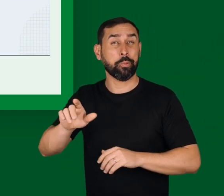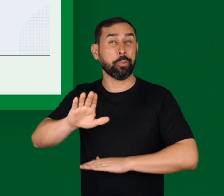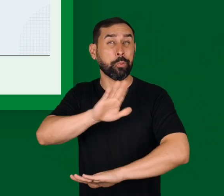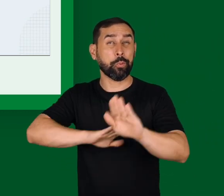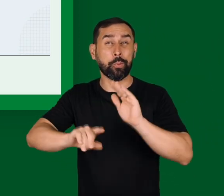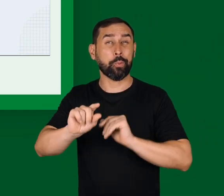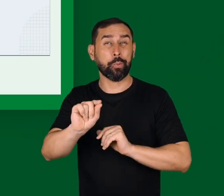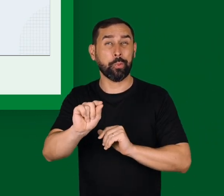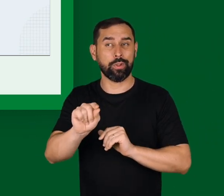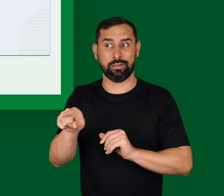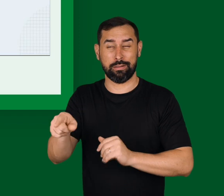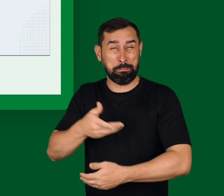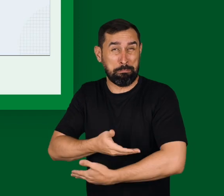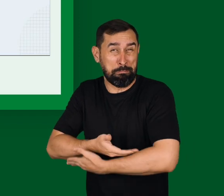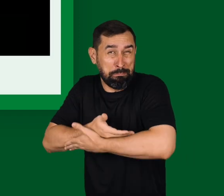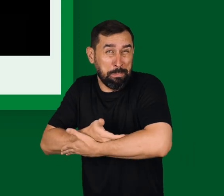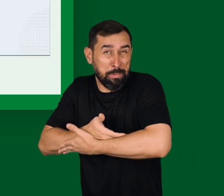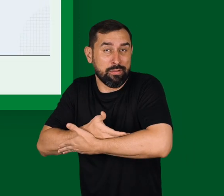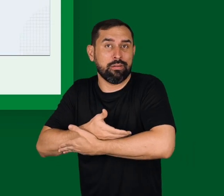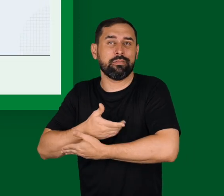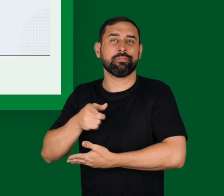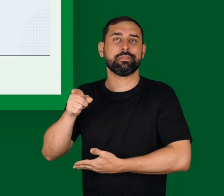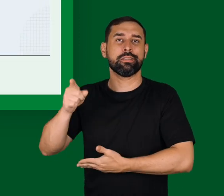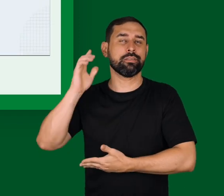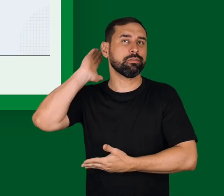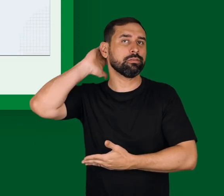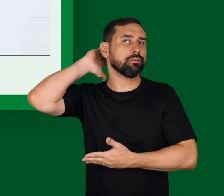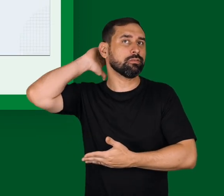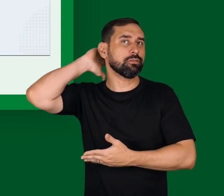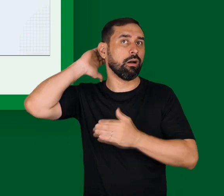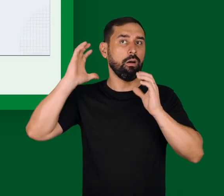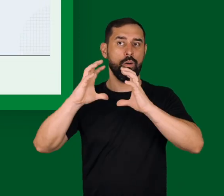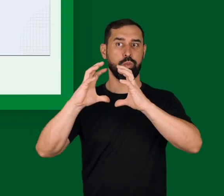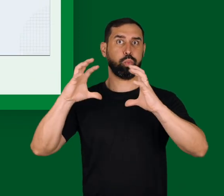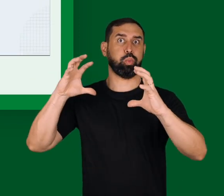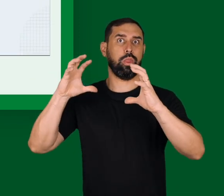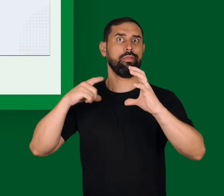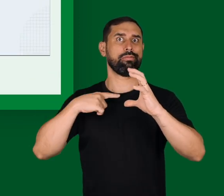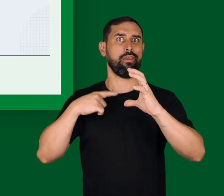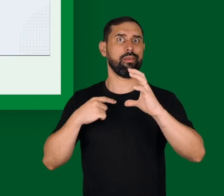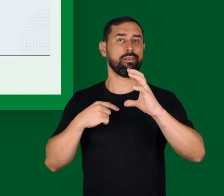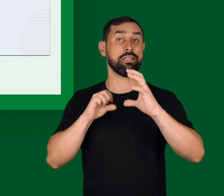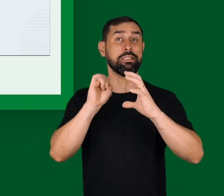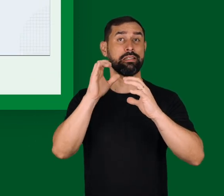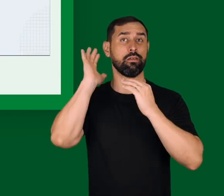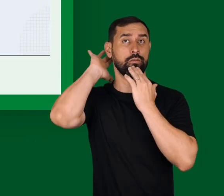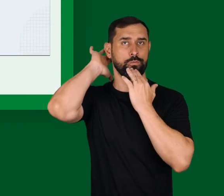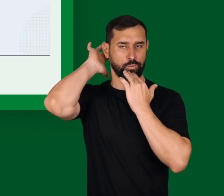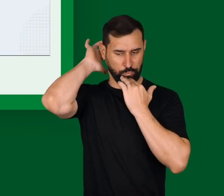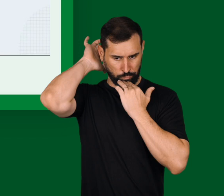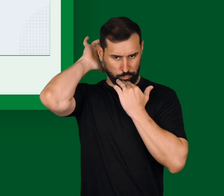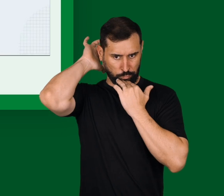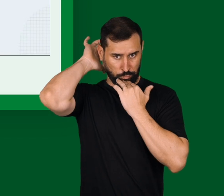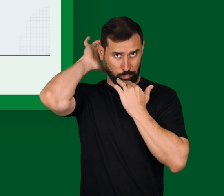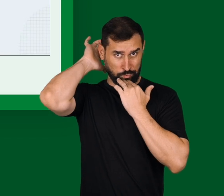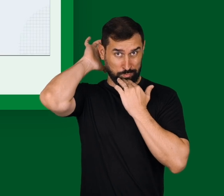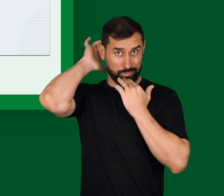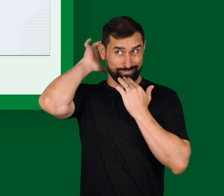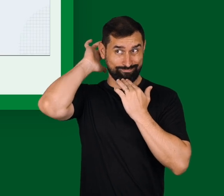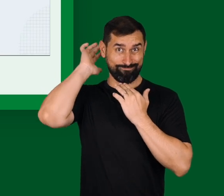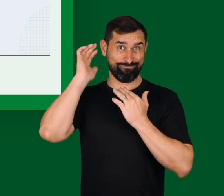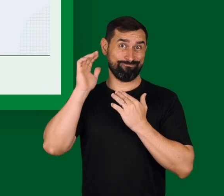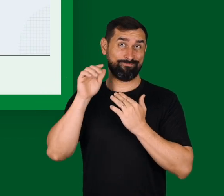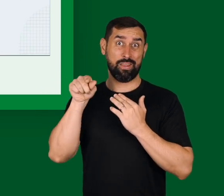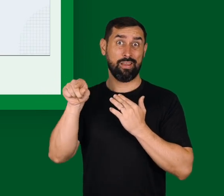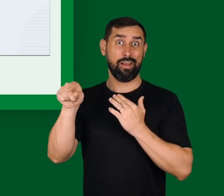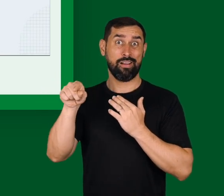em especial, ele é maior. Então, se você faz uma posição onde há muita hiperextensão da cabeça, a gente, em vez